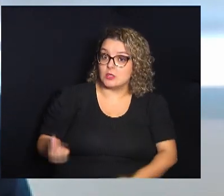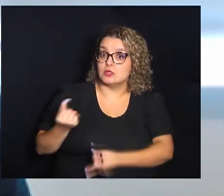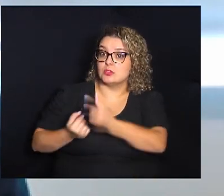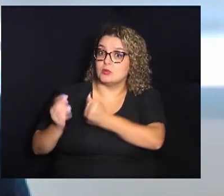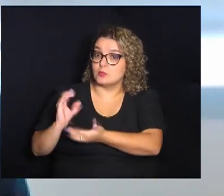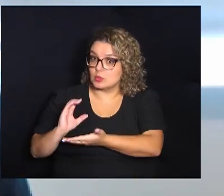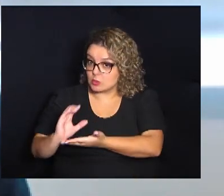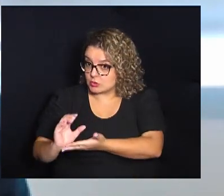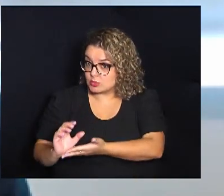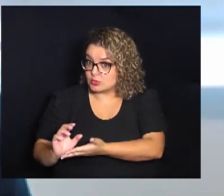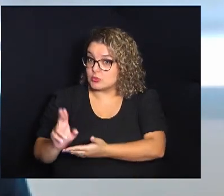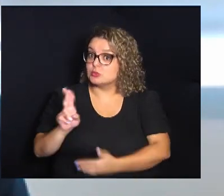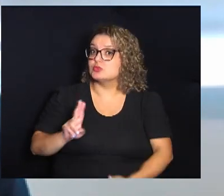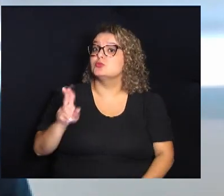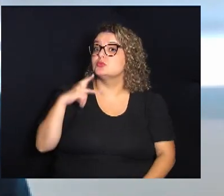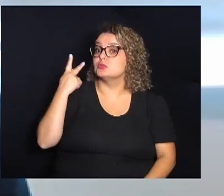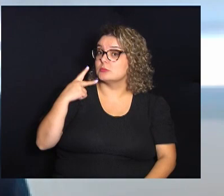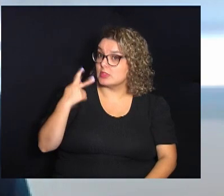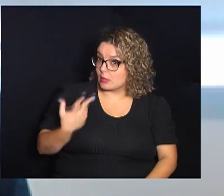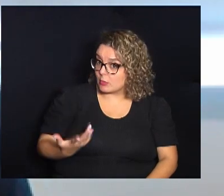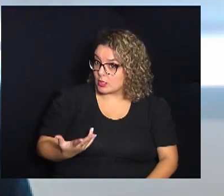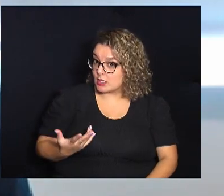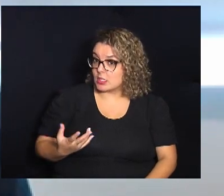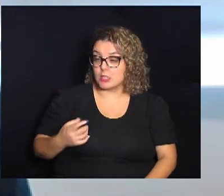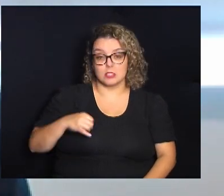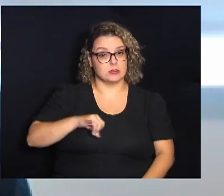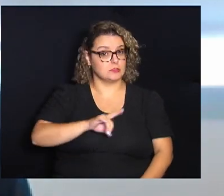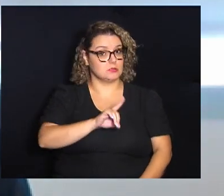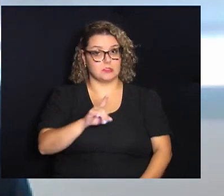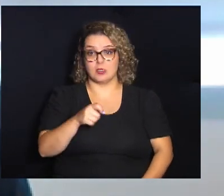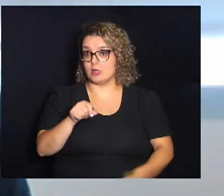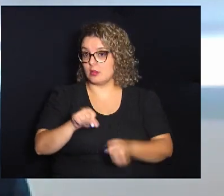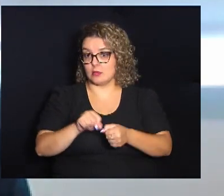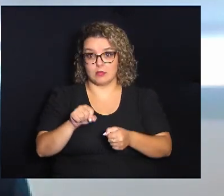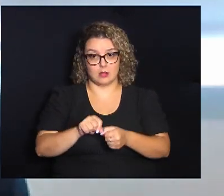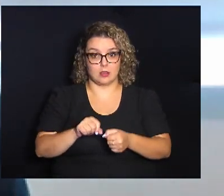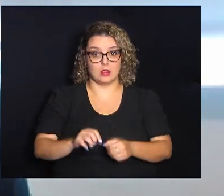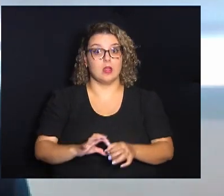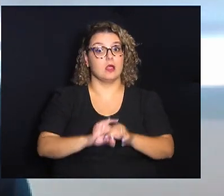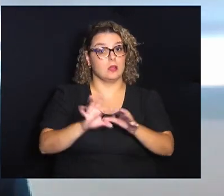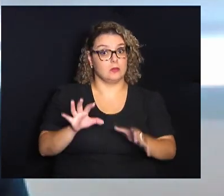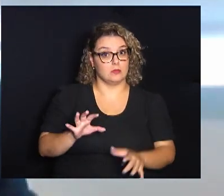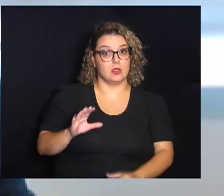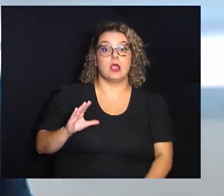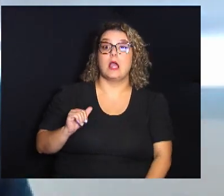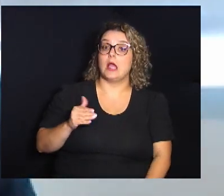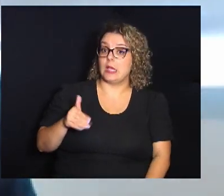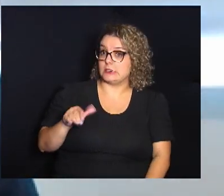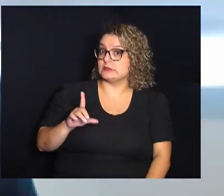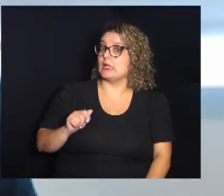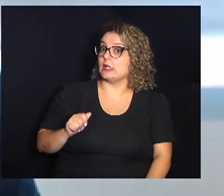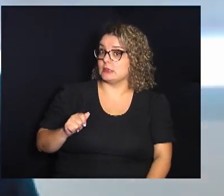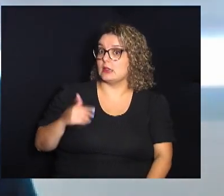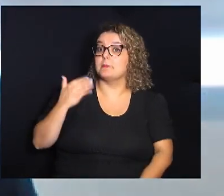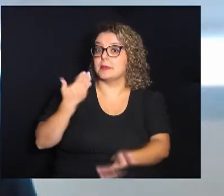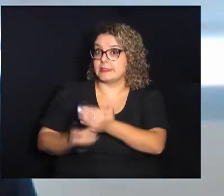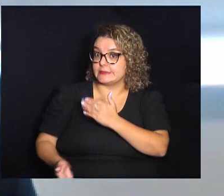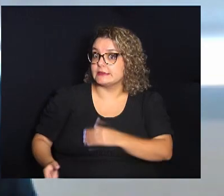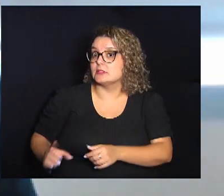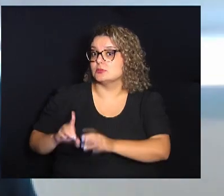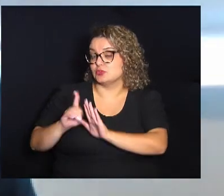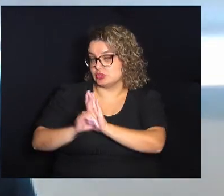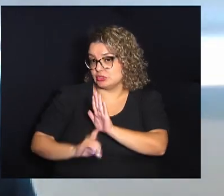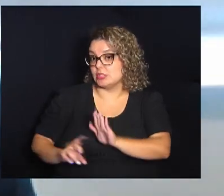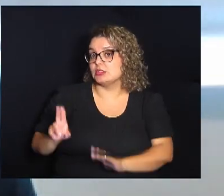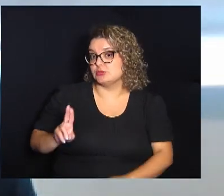aplicação dessas políticas. E se isso não for feito, a autorização, inclusive, poderá ser cassada, né? Então,